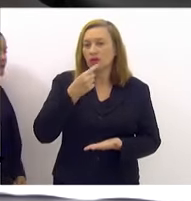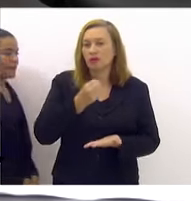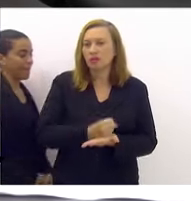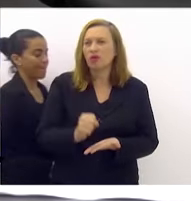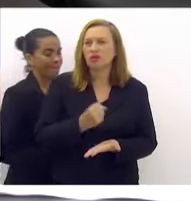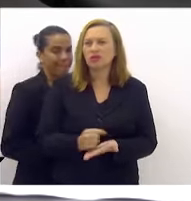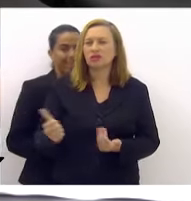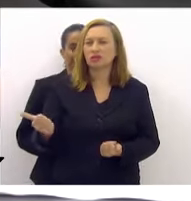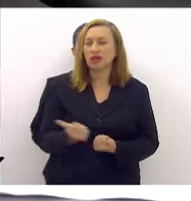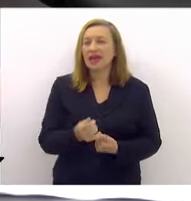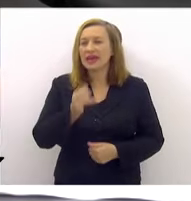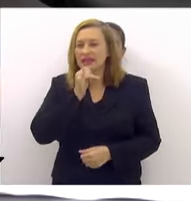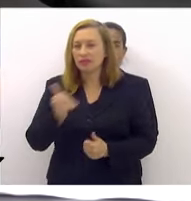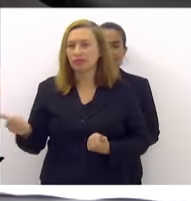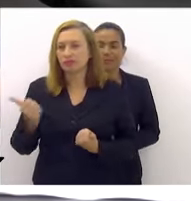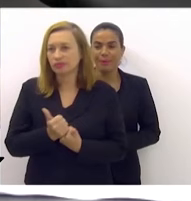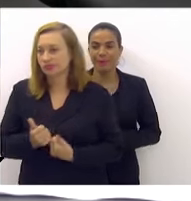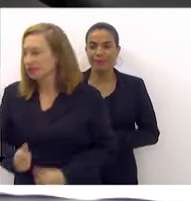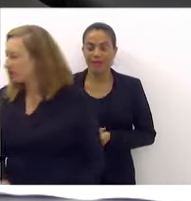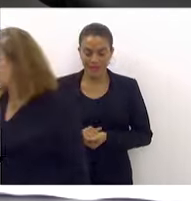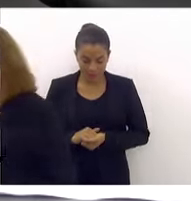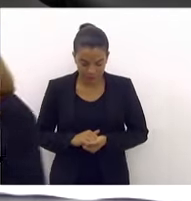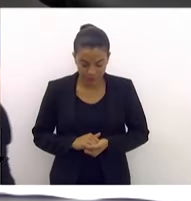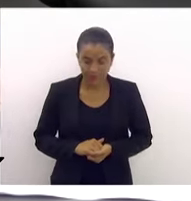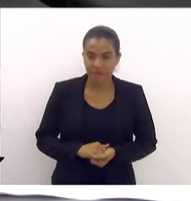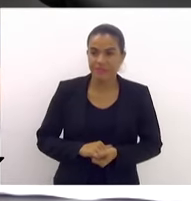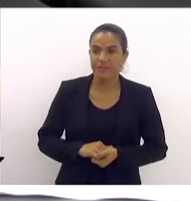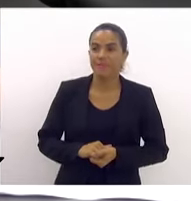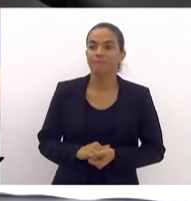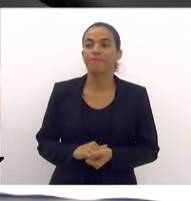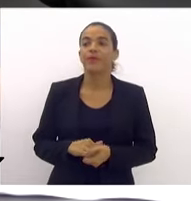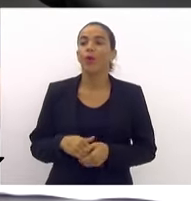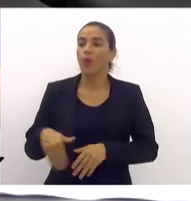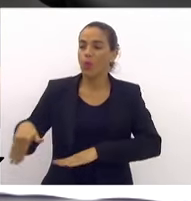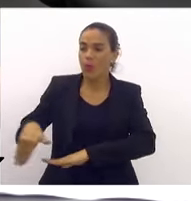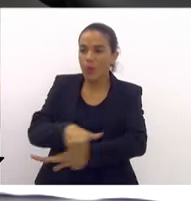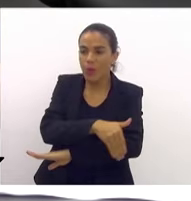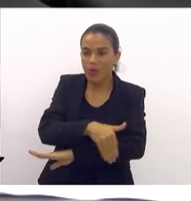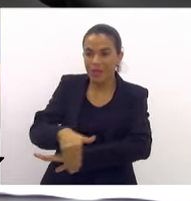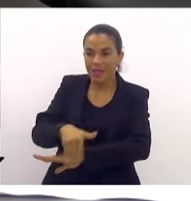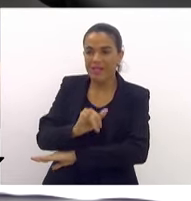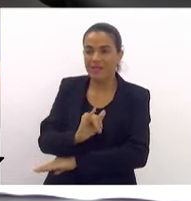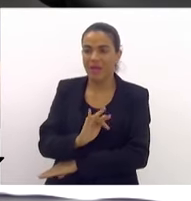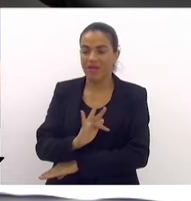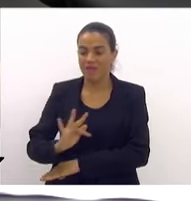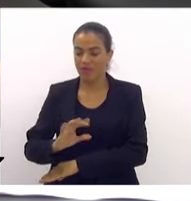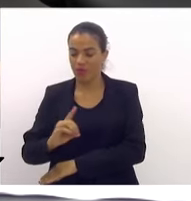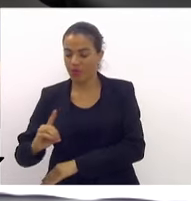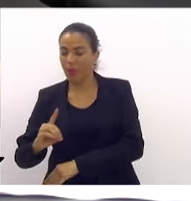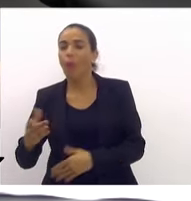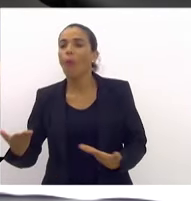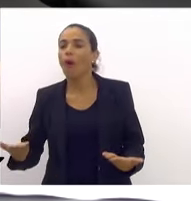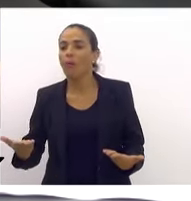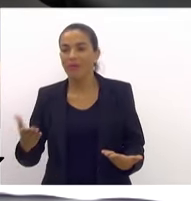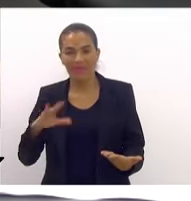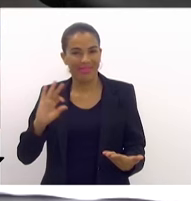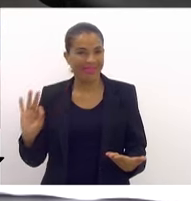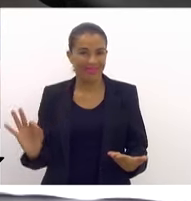Esse é um exemplo. Mas quando é um iFood da vida, qual é o endereço do iFood? Ninguém sabe qual é.